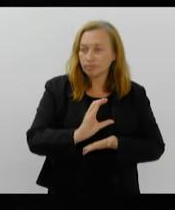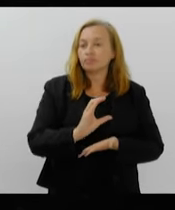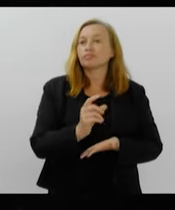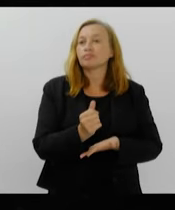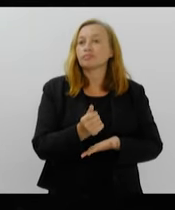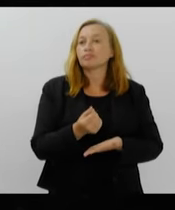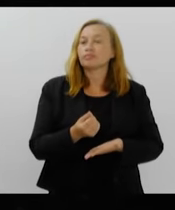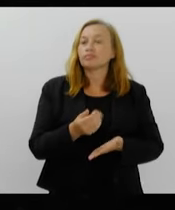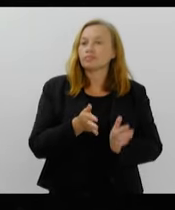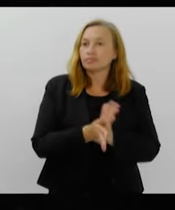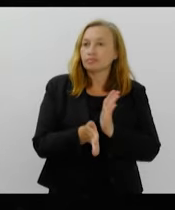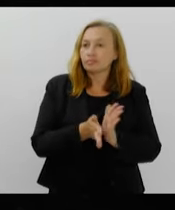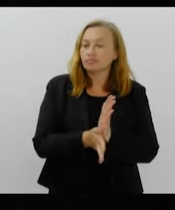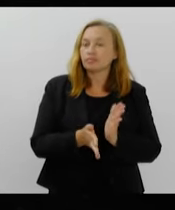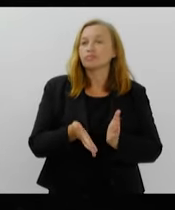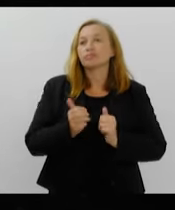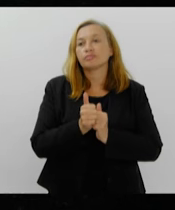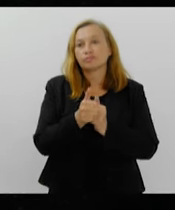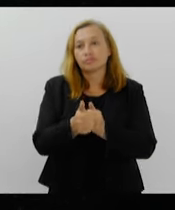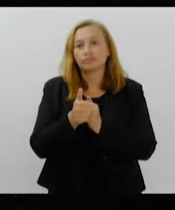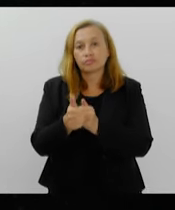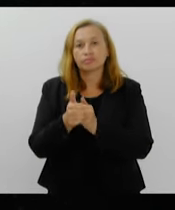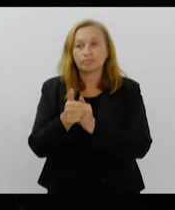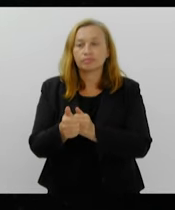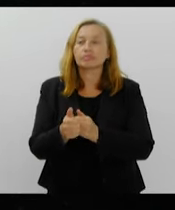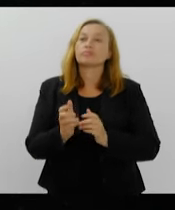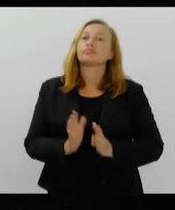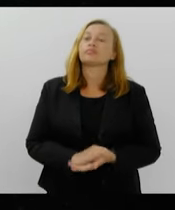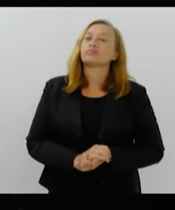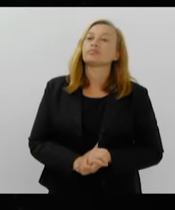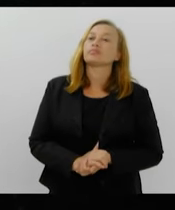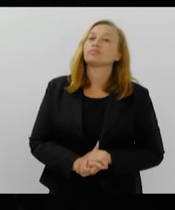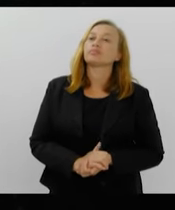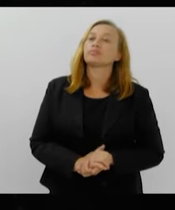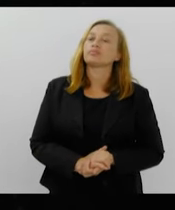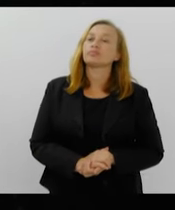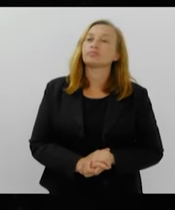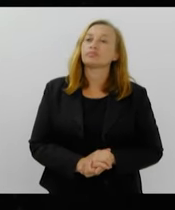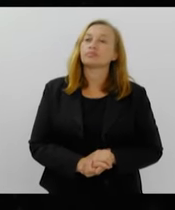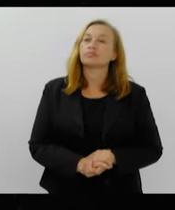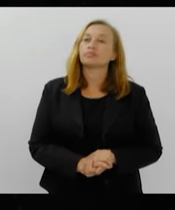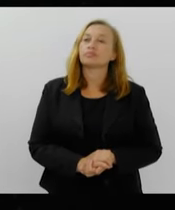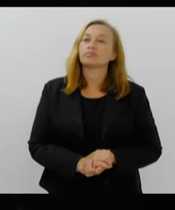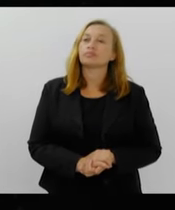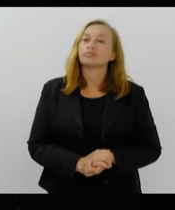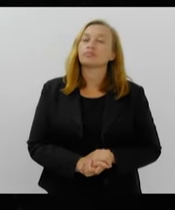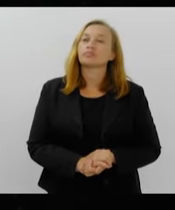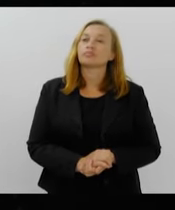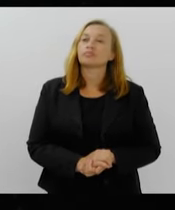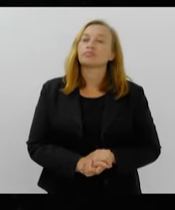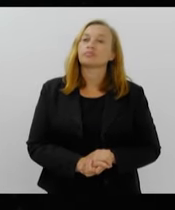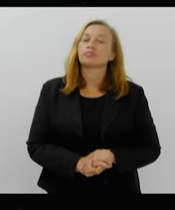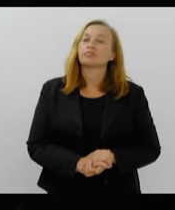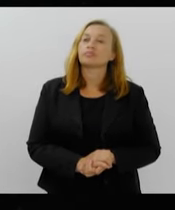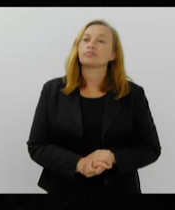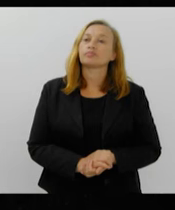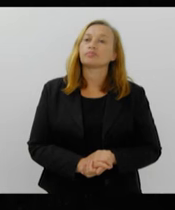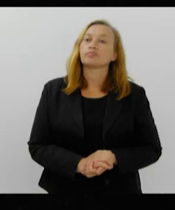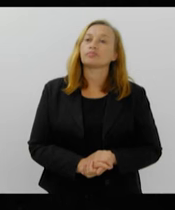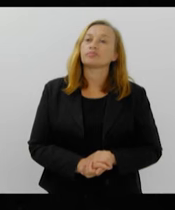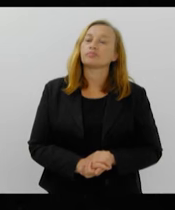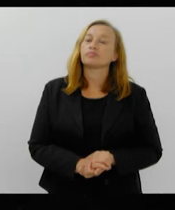disponibilizados e acompanhar a execução não é eh desse fomento que é tão